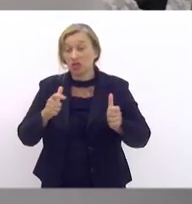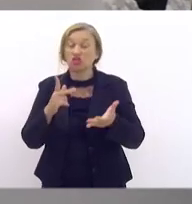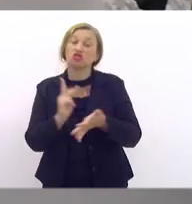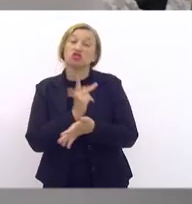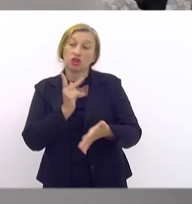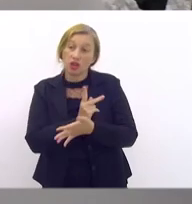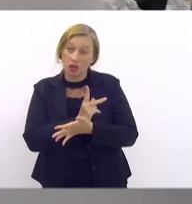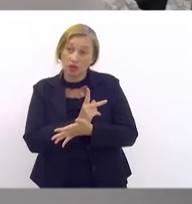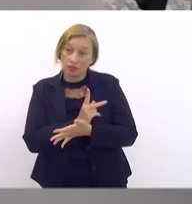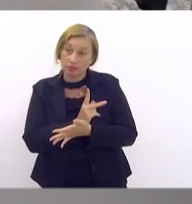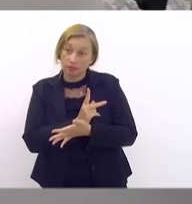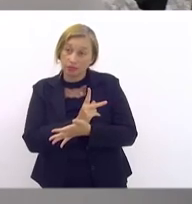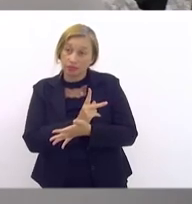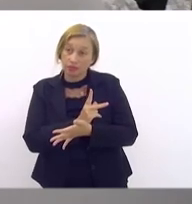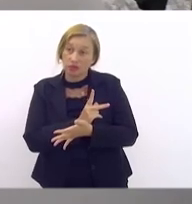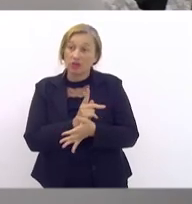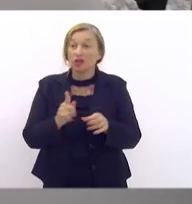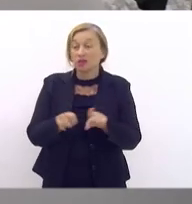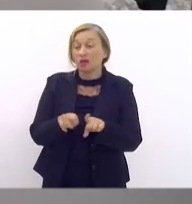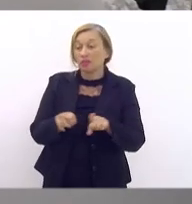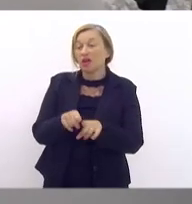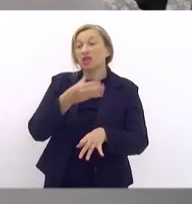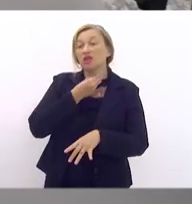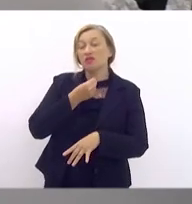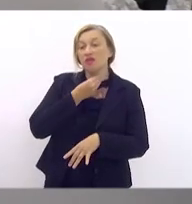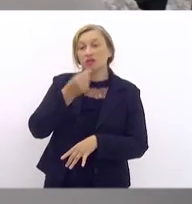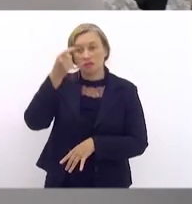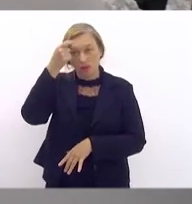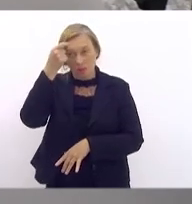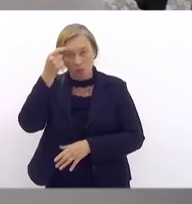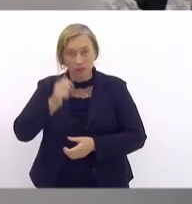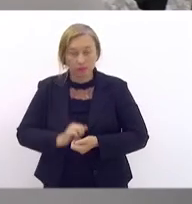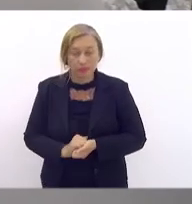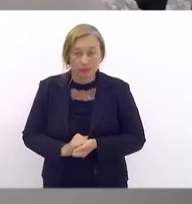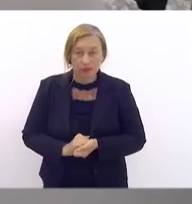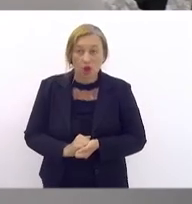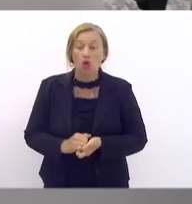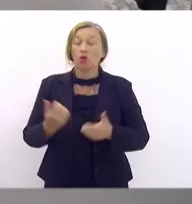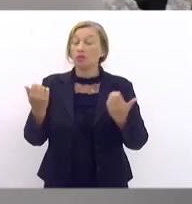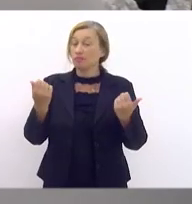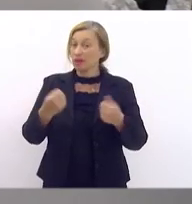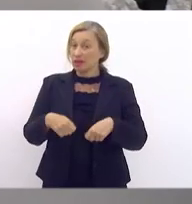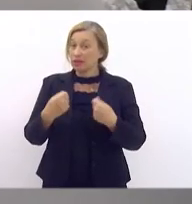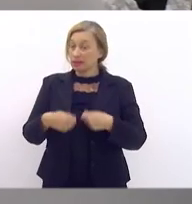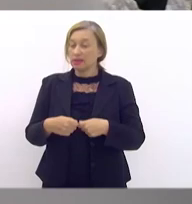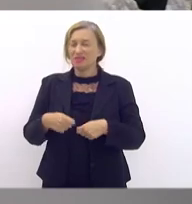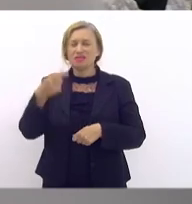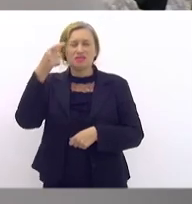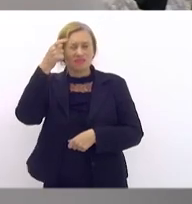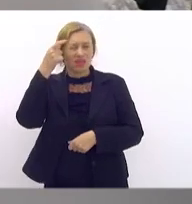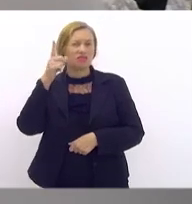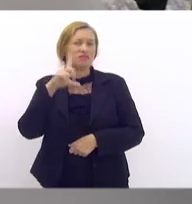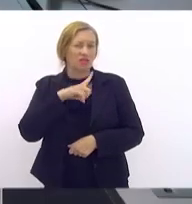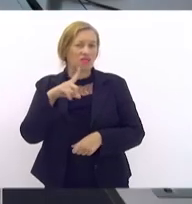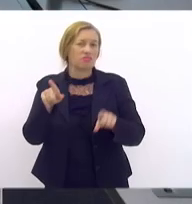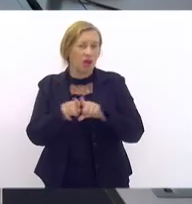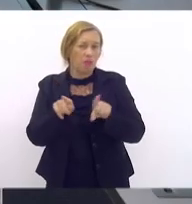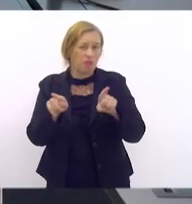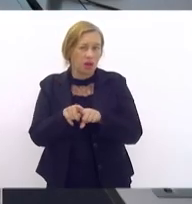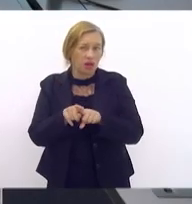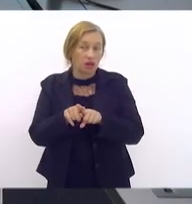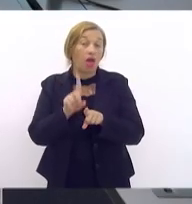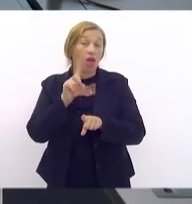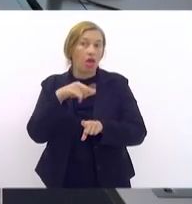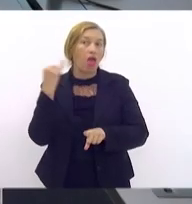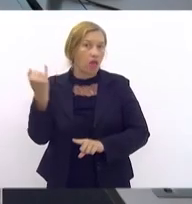probabilidade de produção de falsas memórias o que a gente precisa ter em mente também e isso é